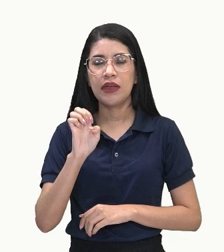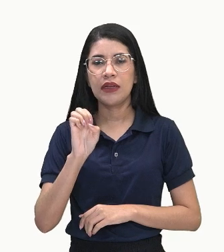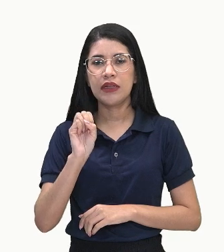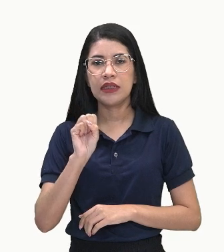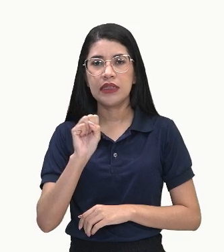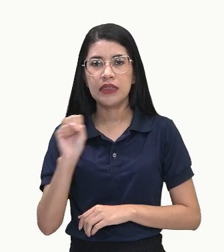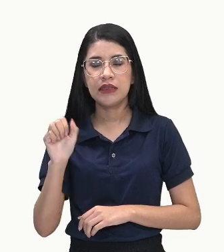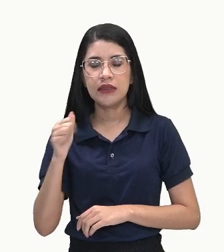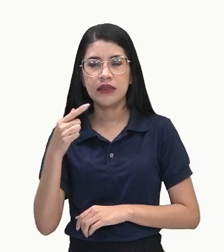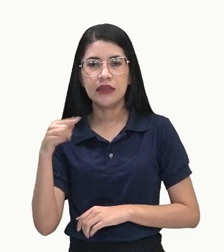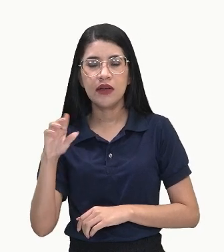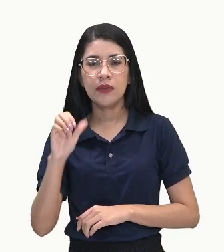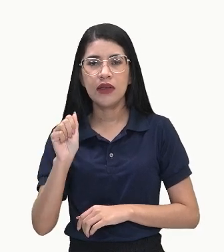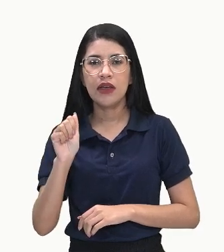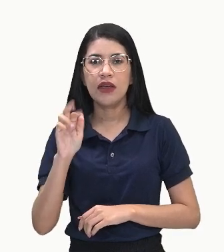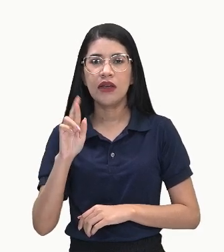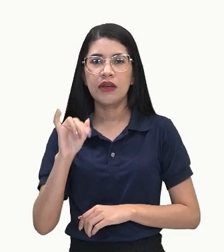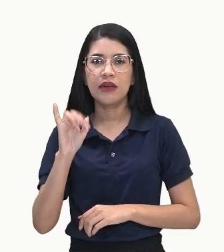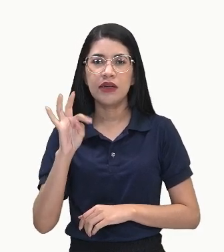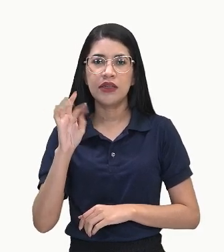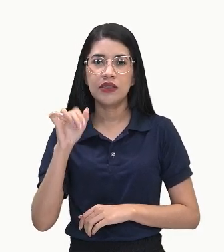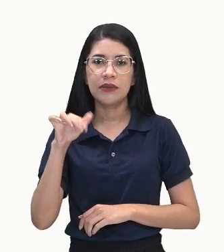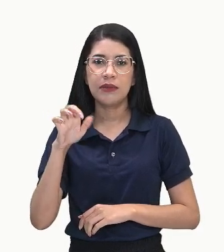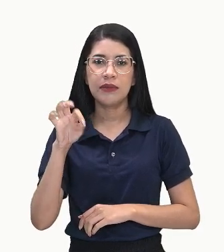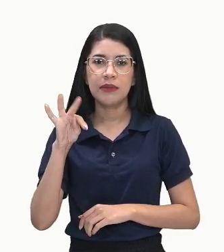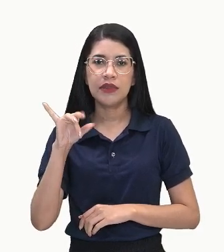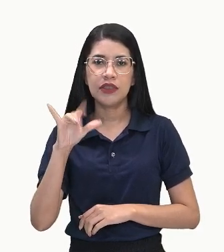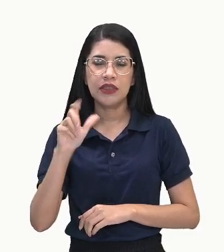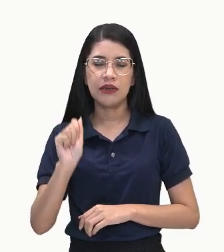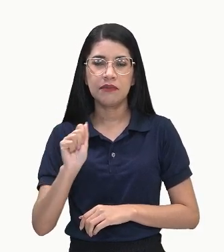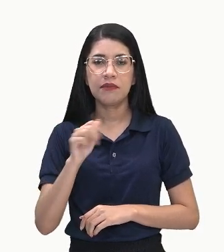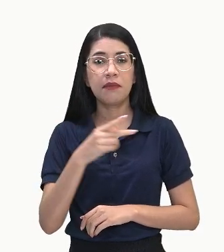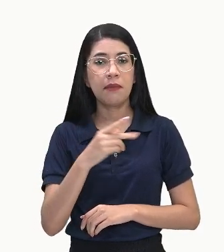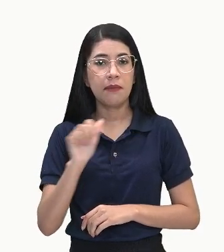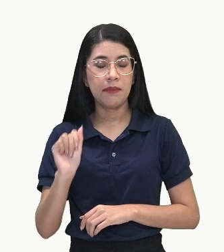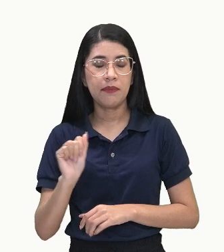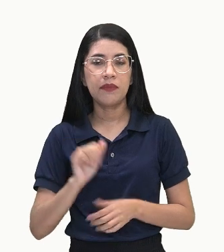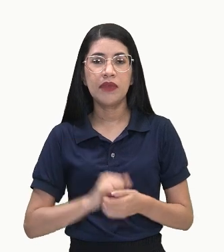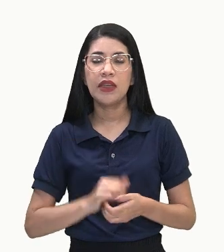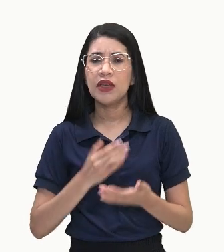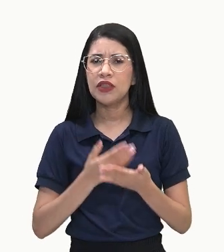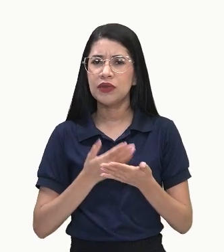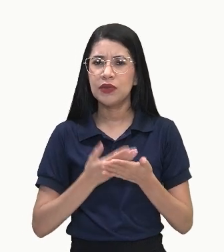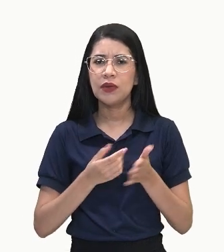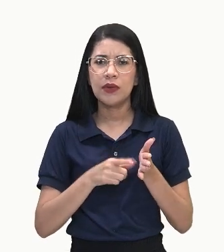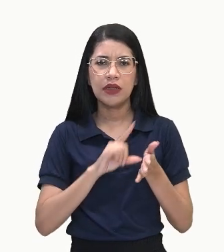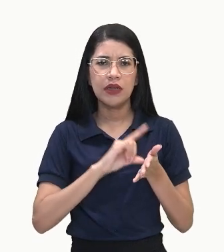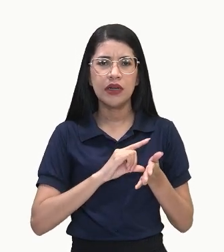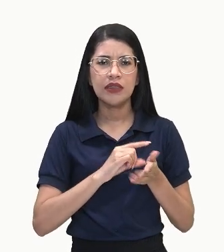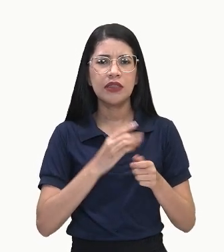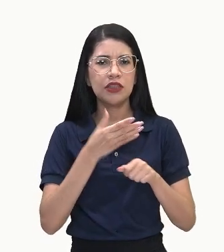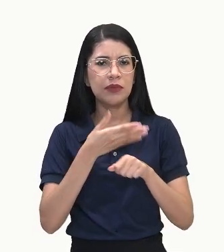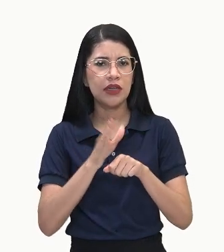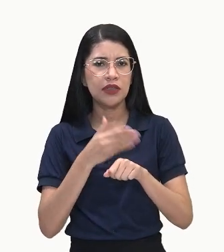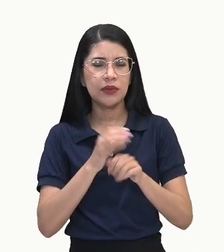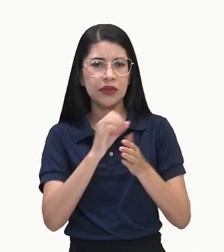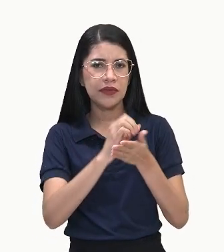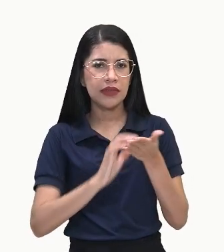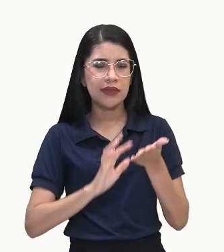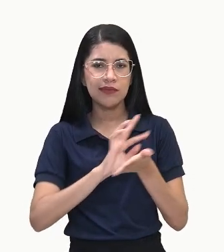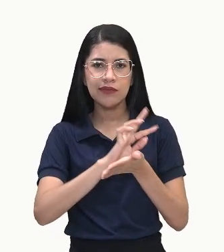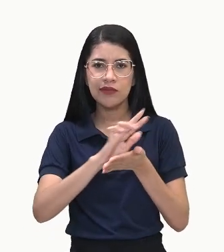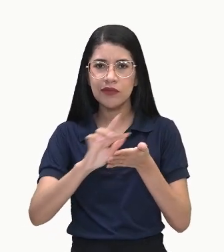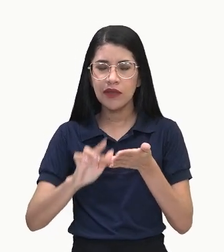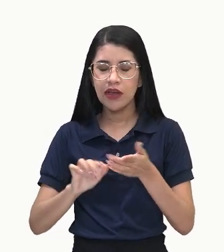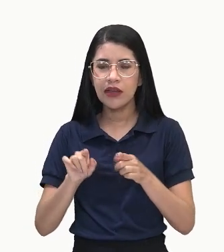é uma progressão aritmética, né? Nós tivemos essa aula, fizemos vários exercícios,